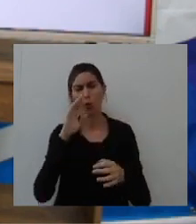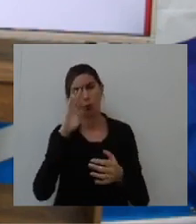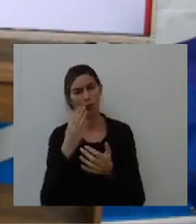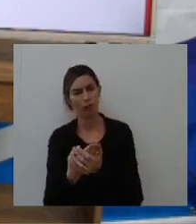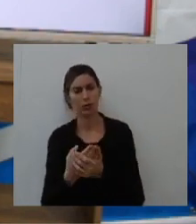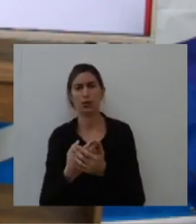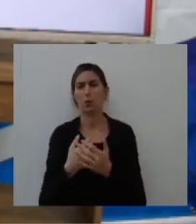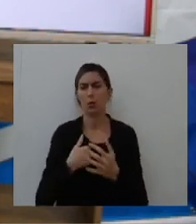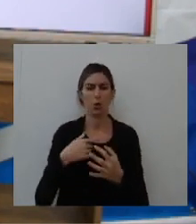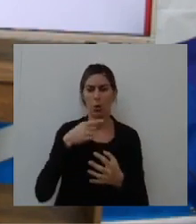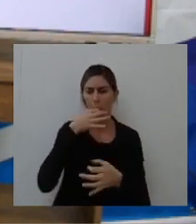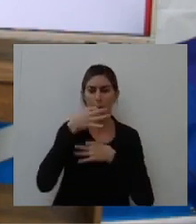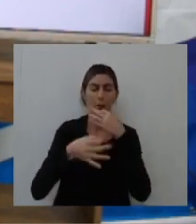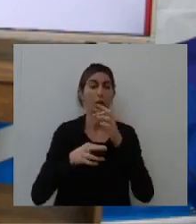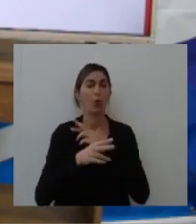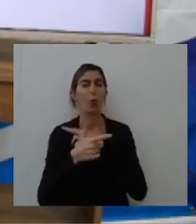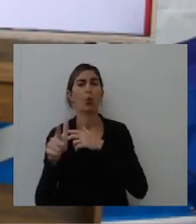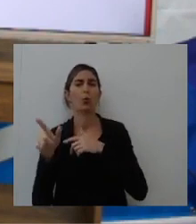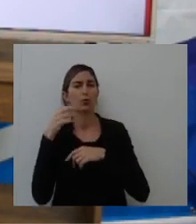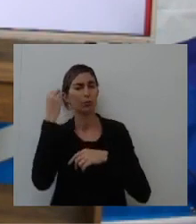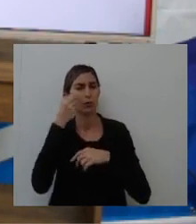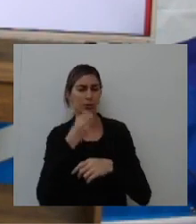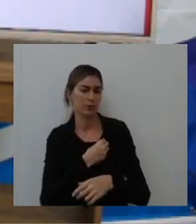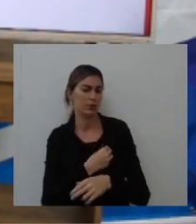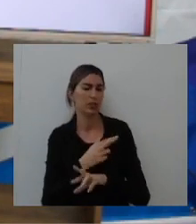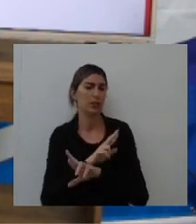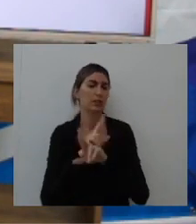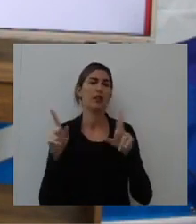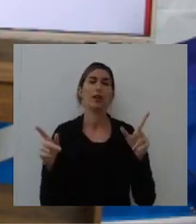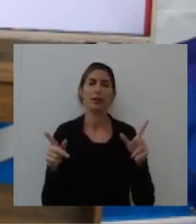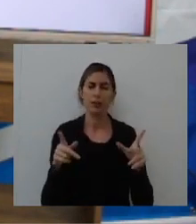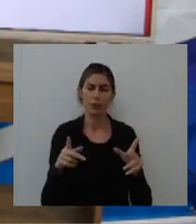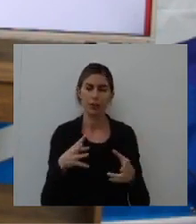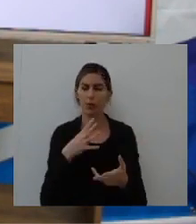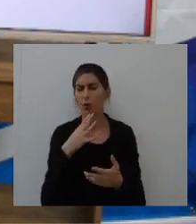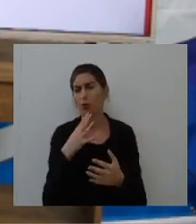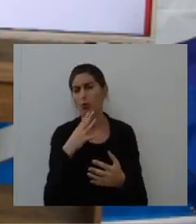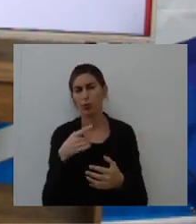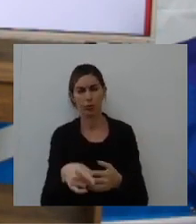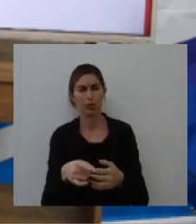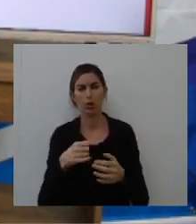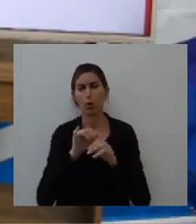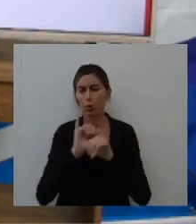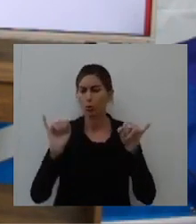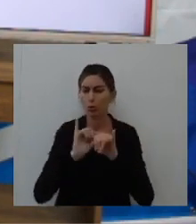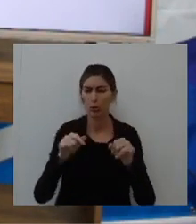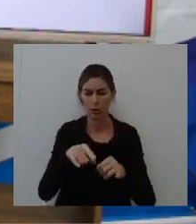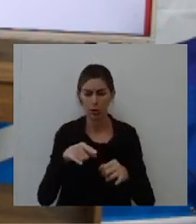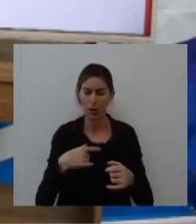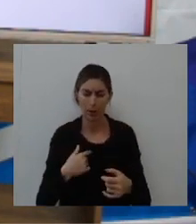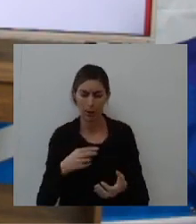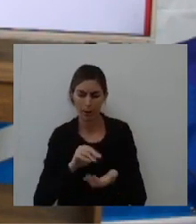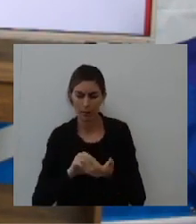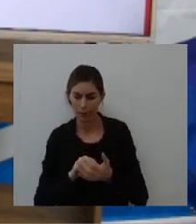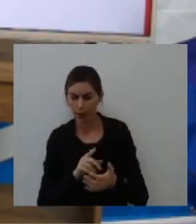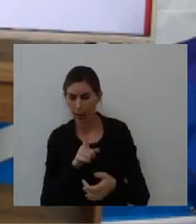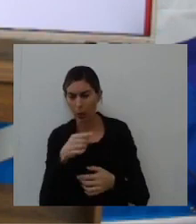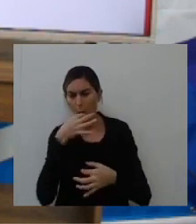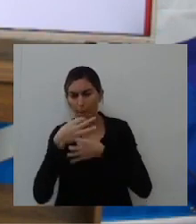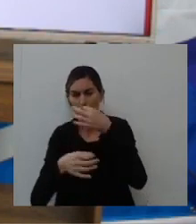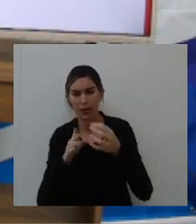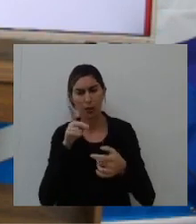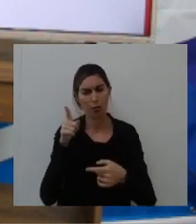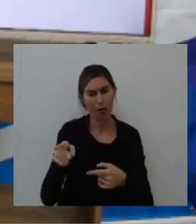não lhe convenceu porque você tem outra experiência de vida. Se você reconheceu ali numa notícia que ela está pendendo para um lado quando